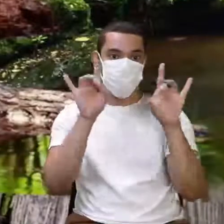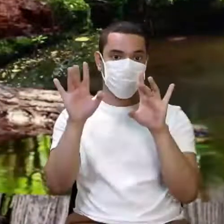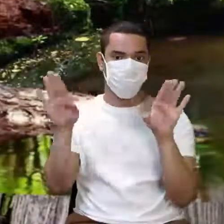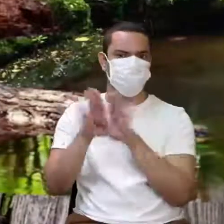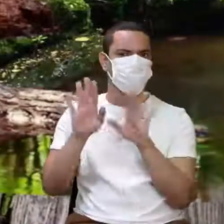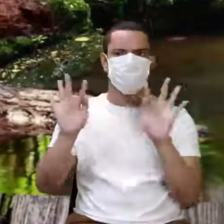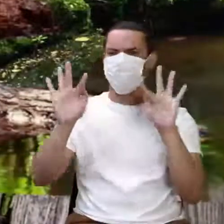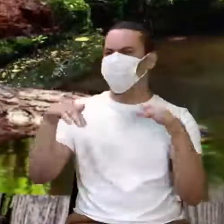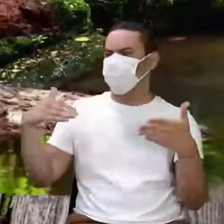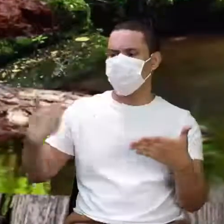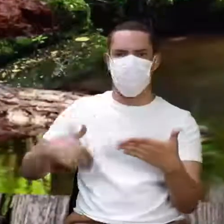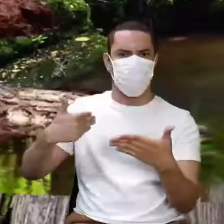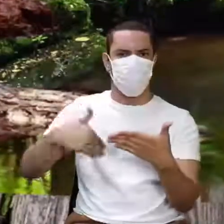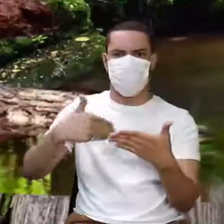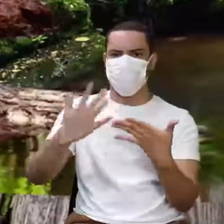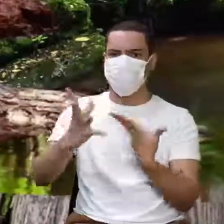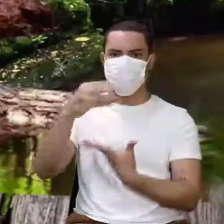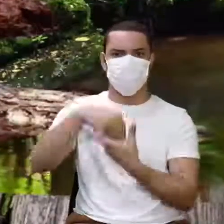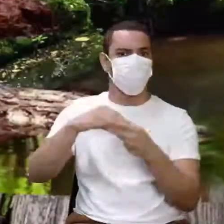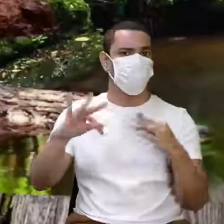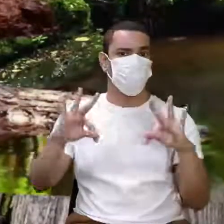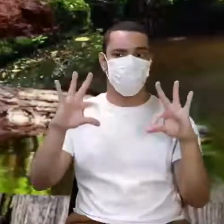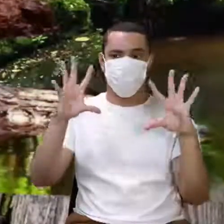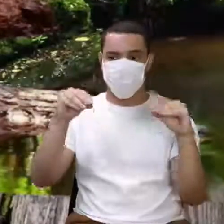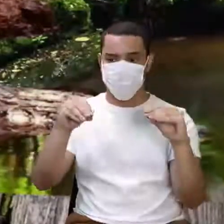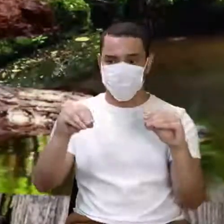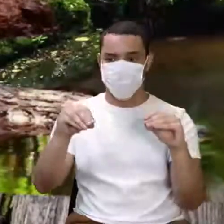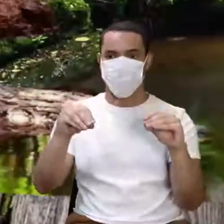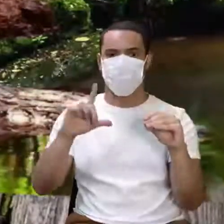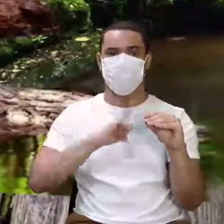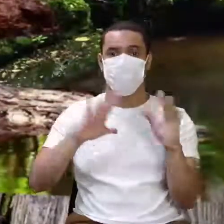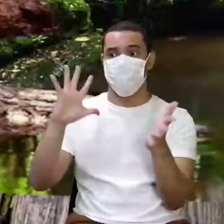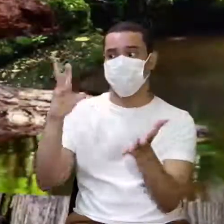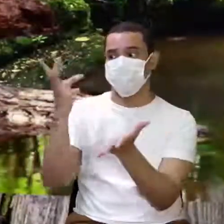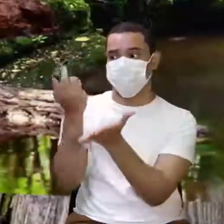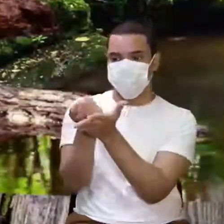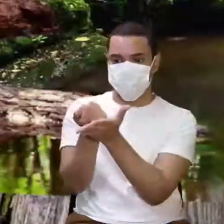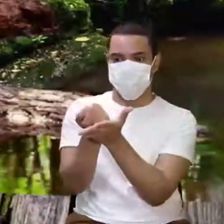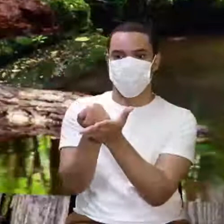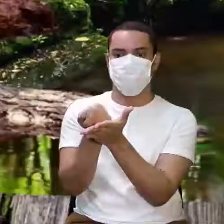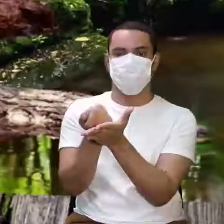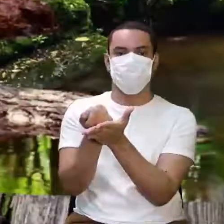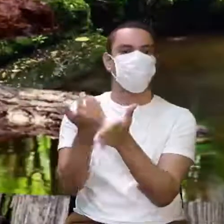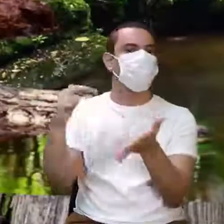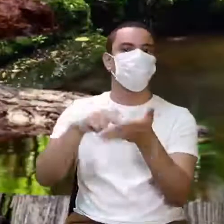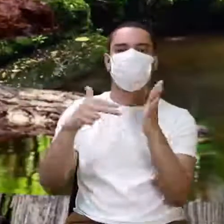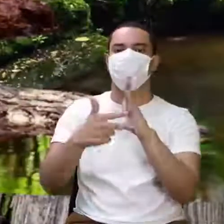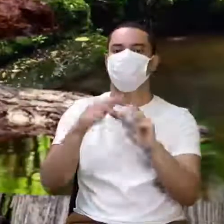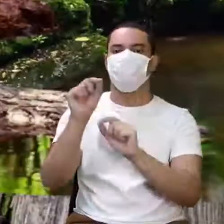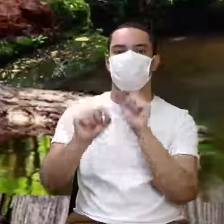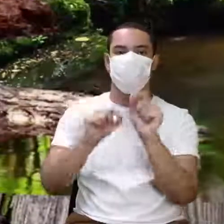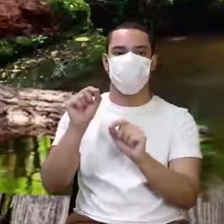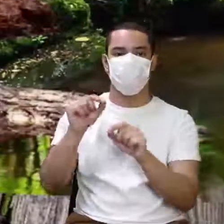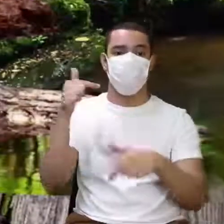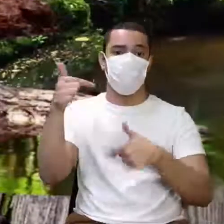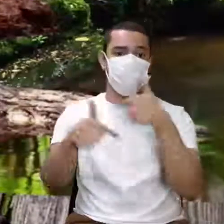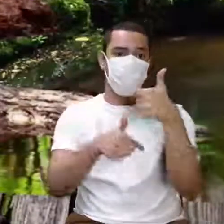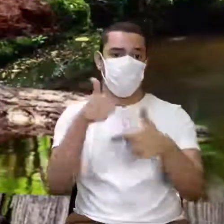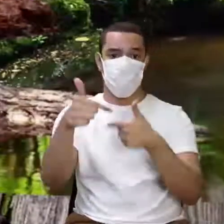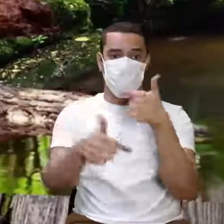enfim, evolutivo, nós temos um registro. E esse registro é